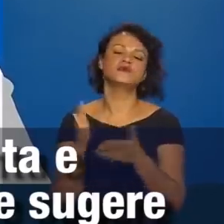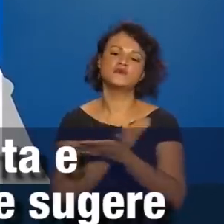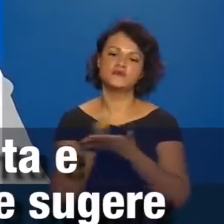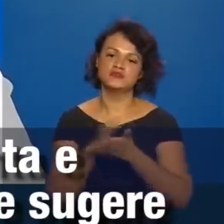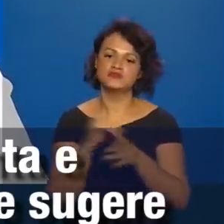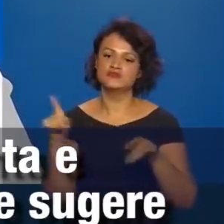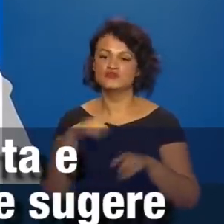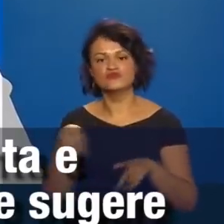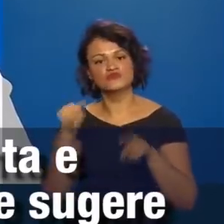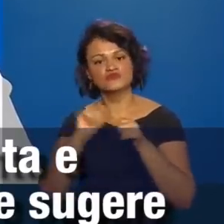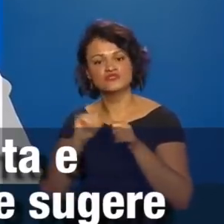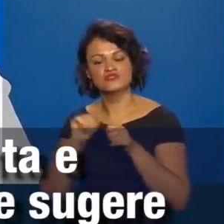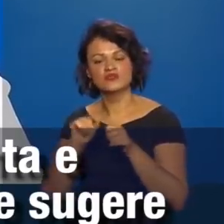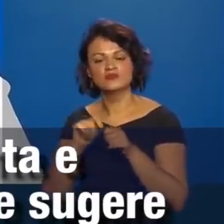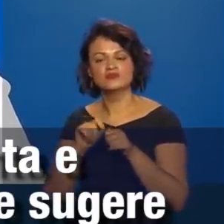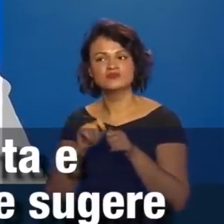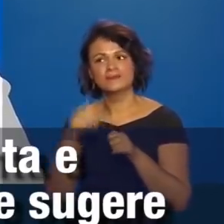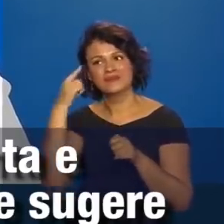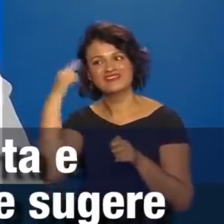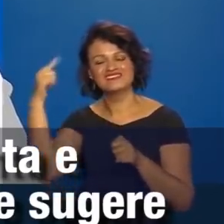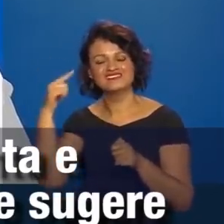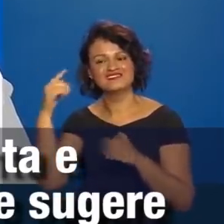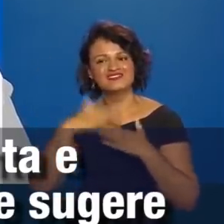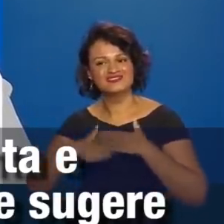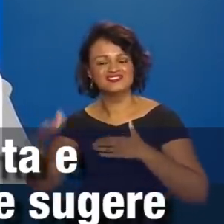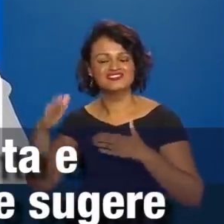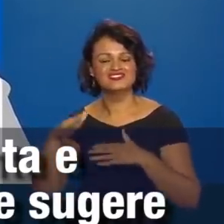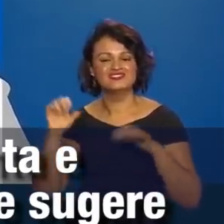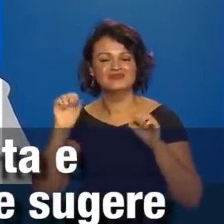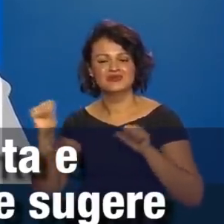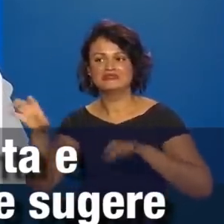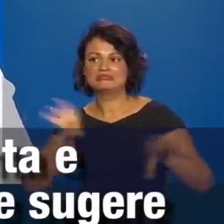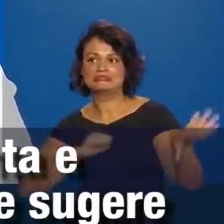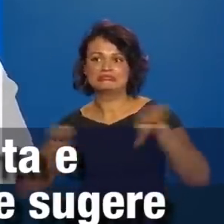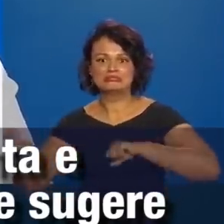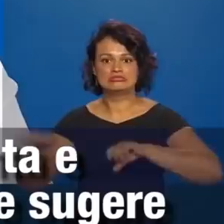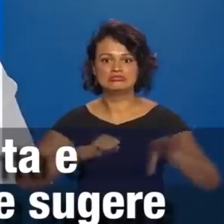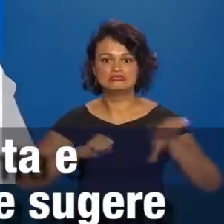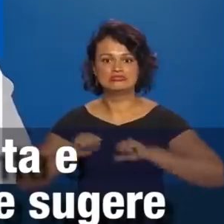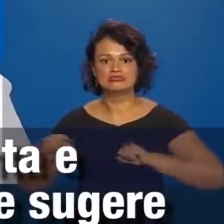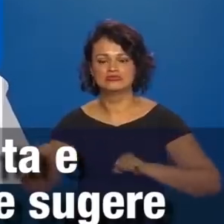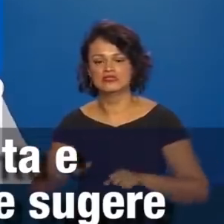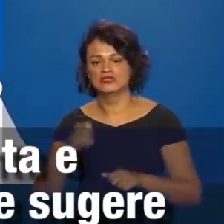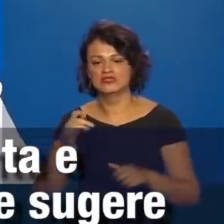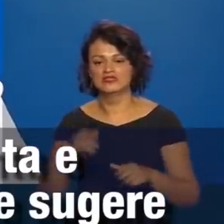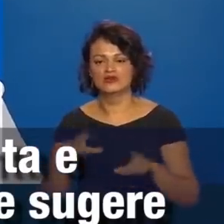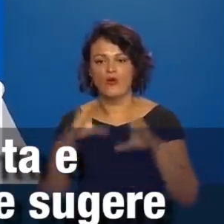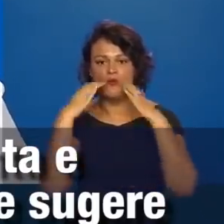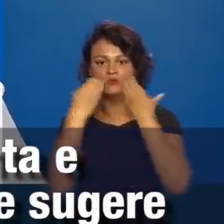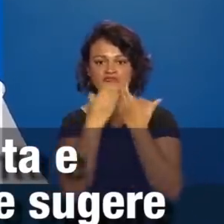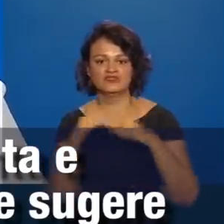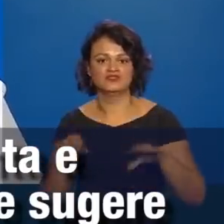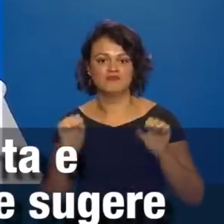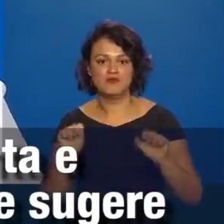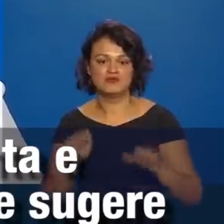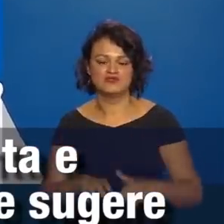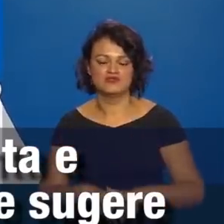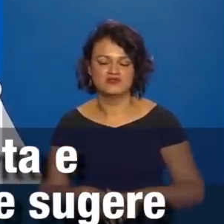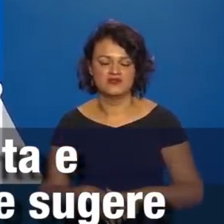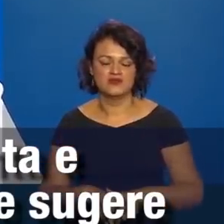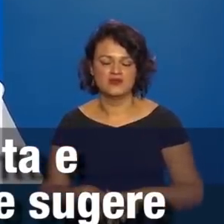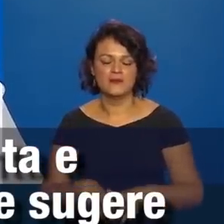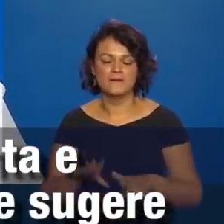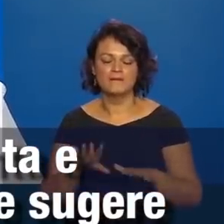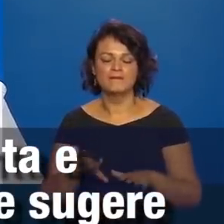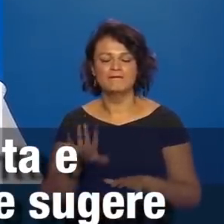adotadas exclusivamente em situações em que nós temos uma transmissão comunitária mais intensa, não